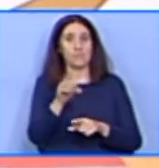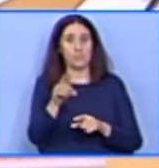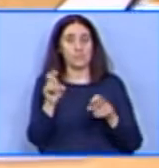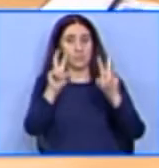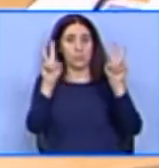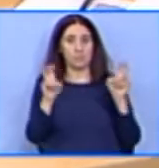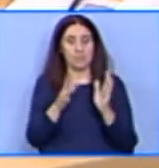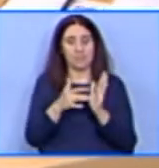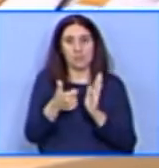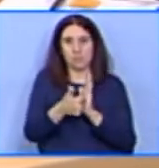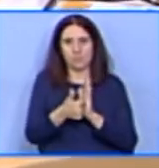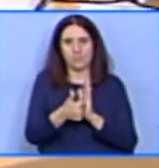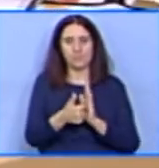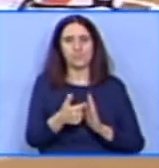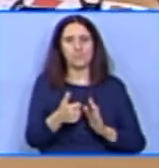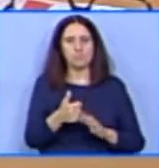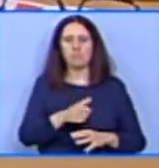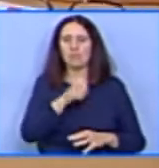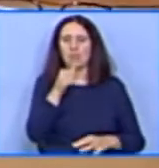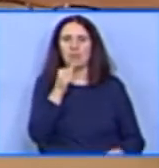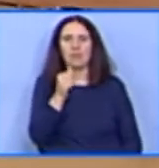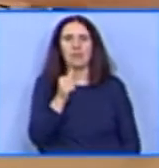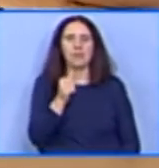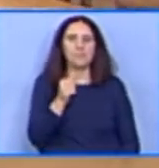Sagrada Escritura, há uma grande tentação,